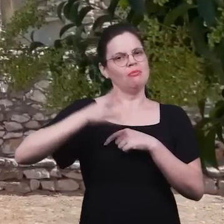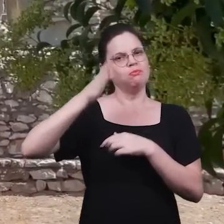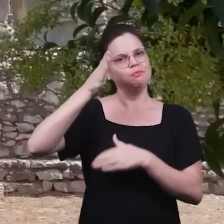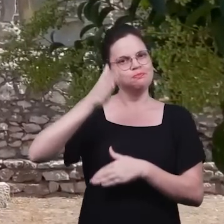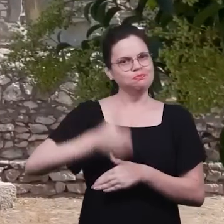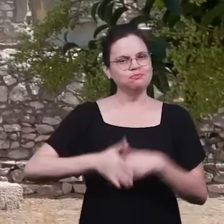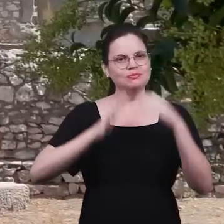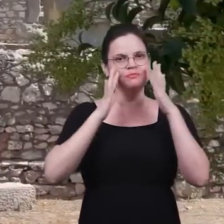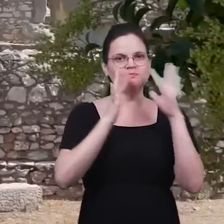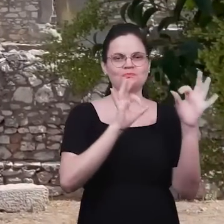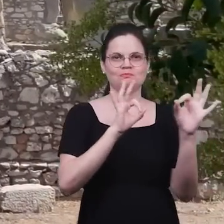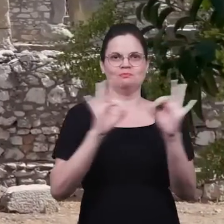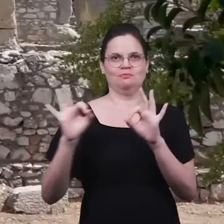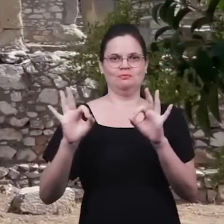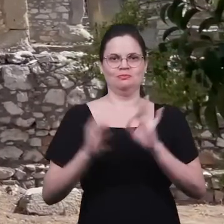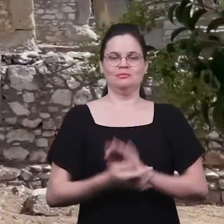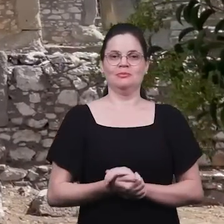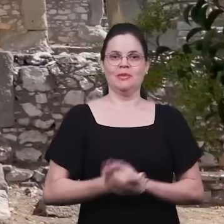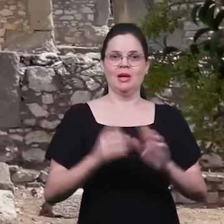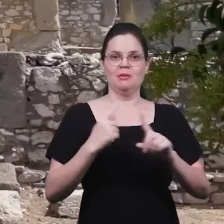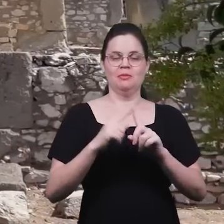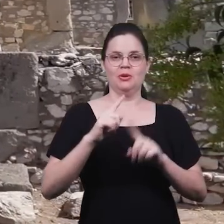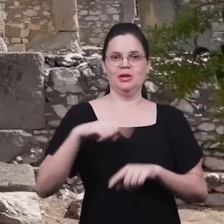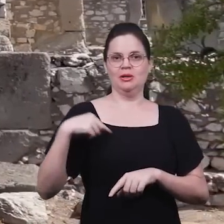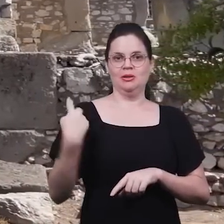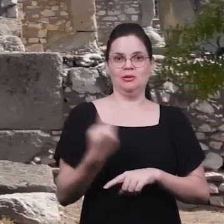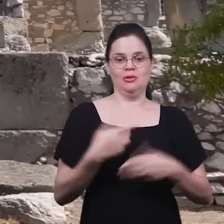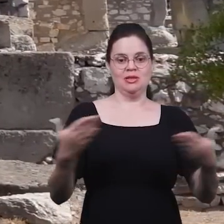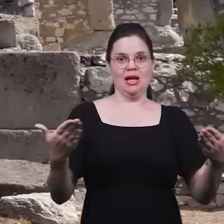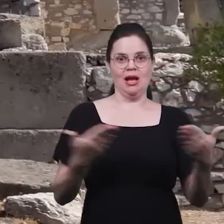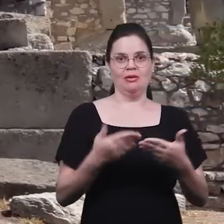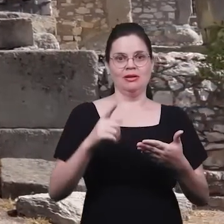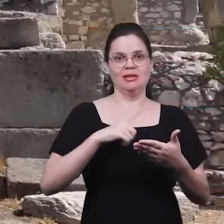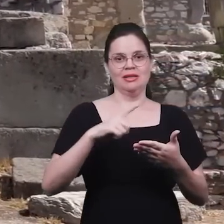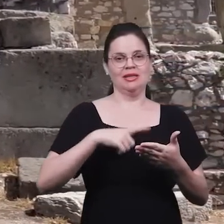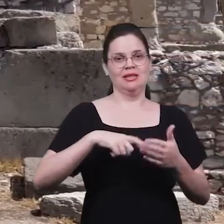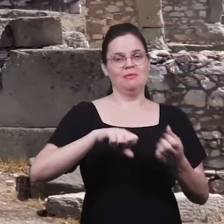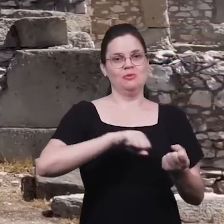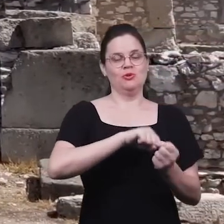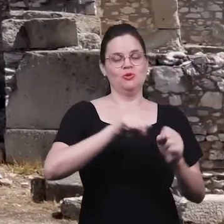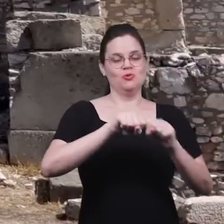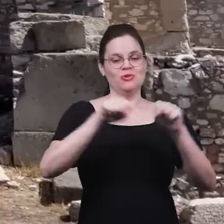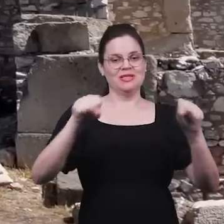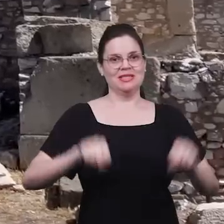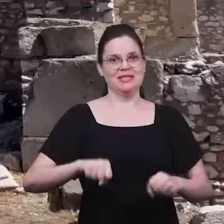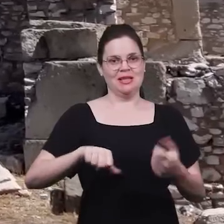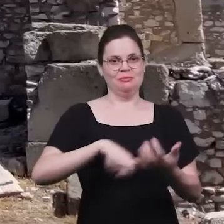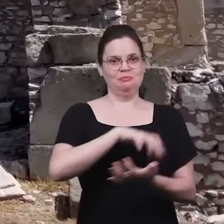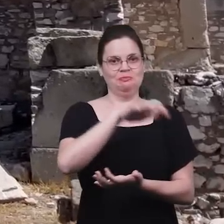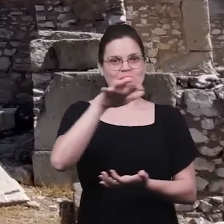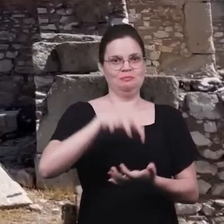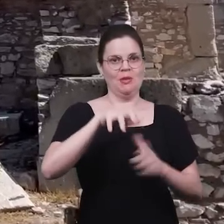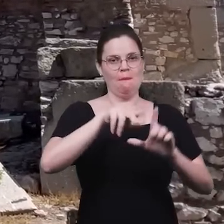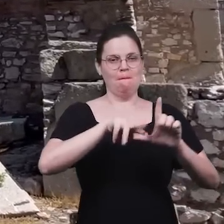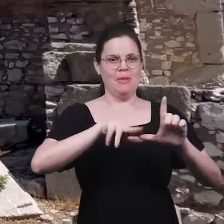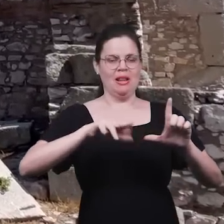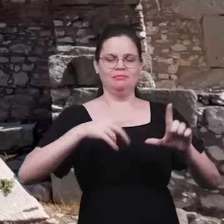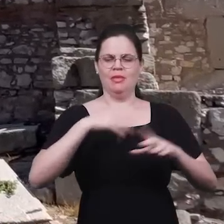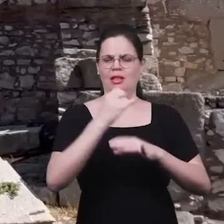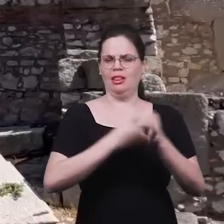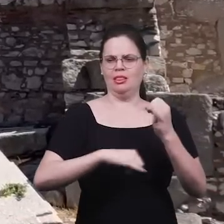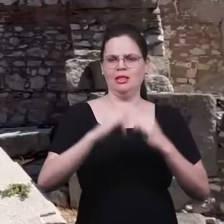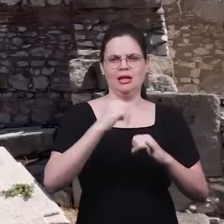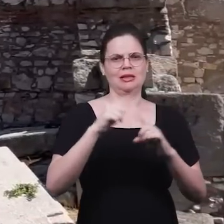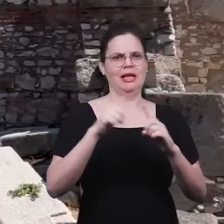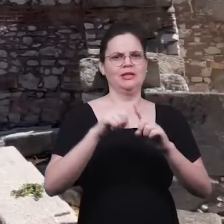desse veículo que você está assistindo. Eu falo isso porque nós estamos num sistema multiplataformas, estamos na internet, estamos na TV aberta, estamos